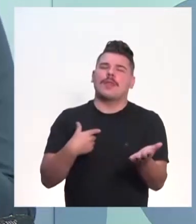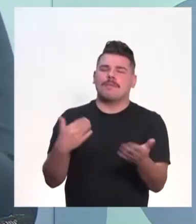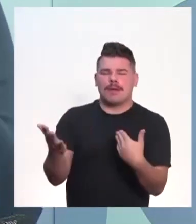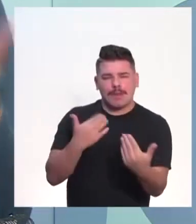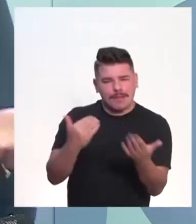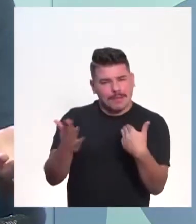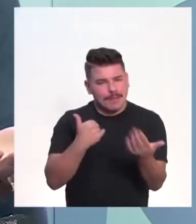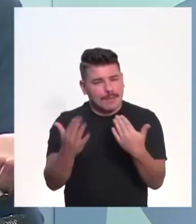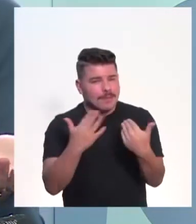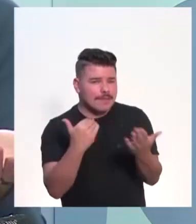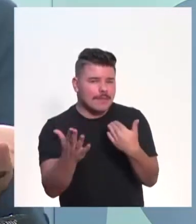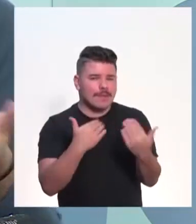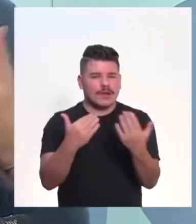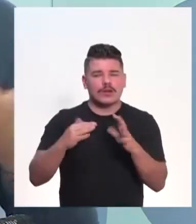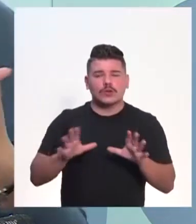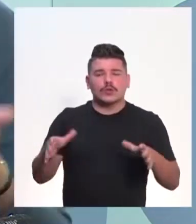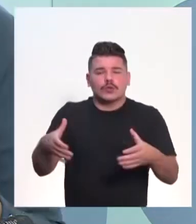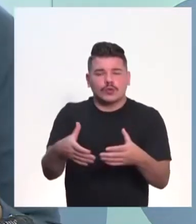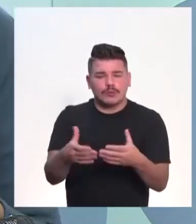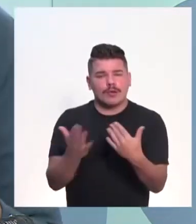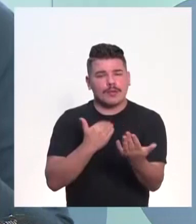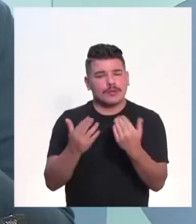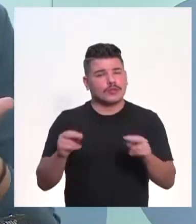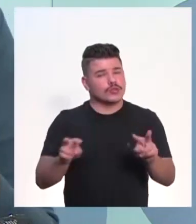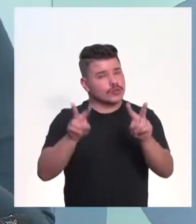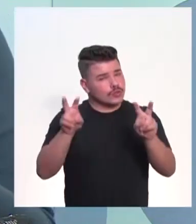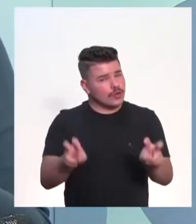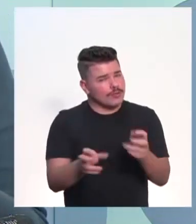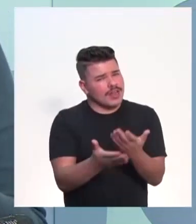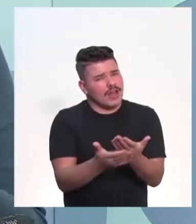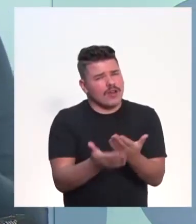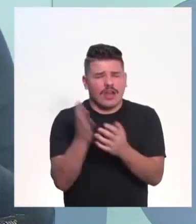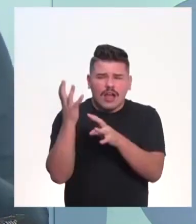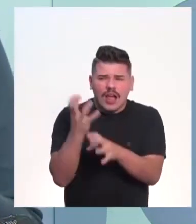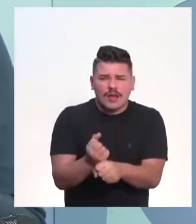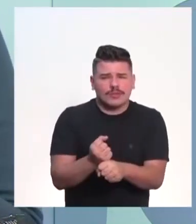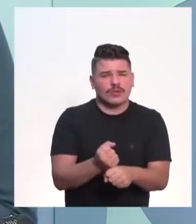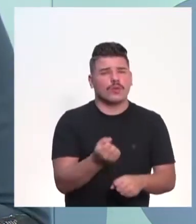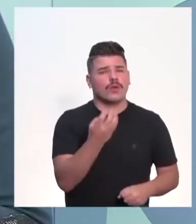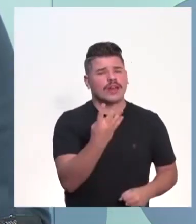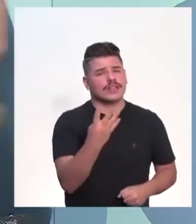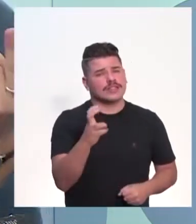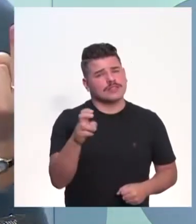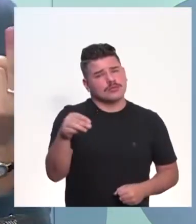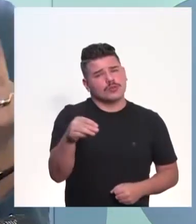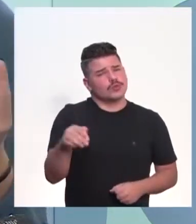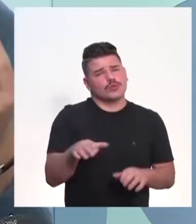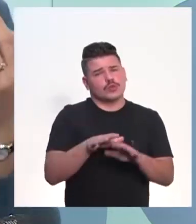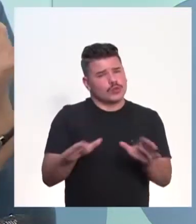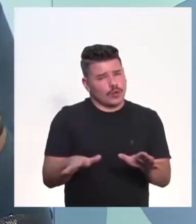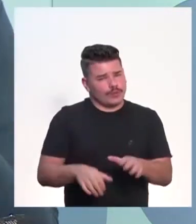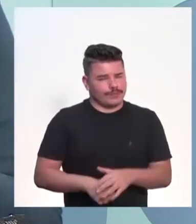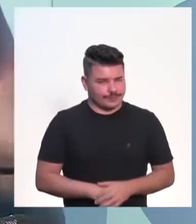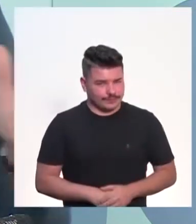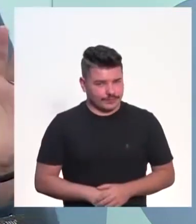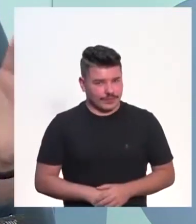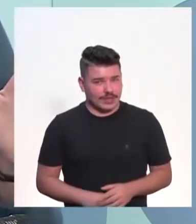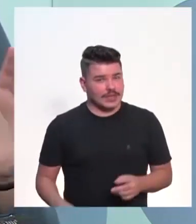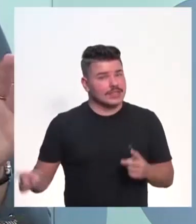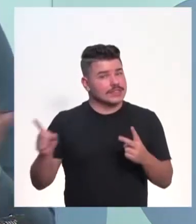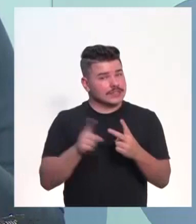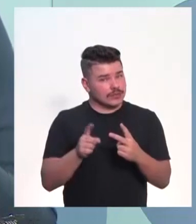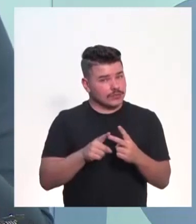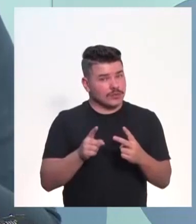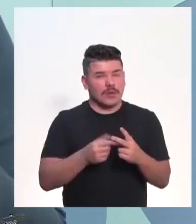chat relacionadas ao tema da aula, para ser produtivo. São só 45 minutos, certo? Segundo combinado, sem